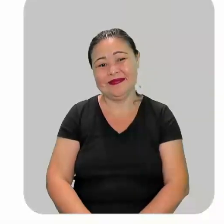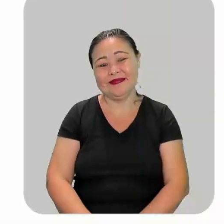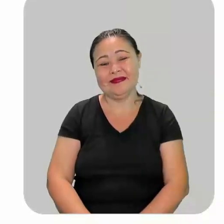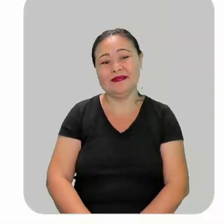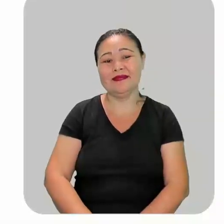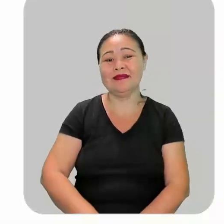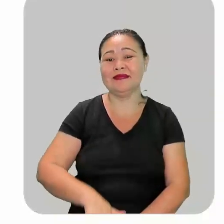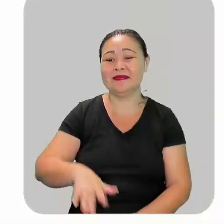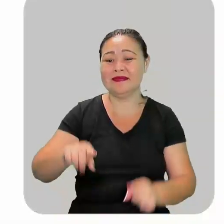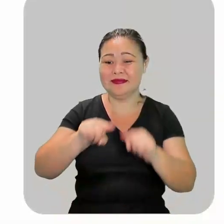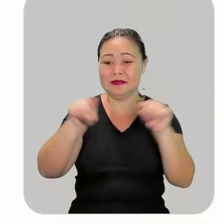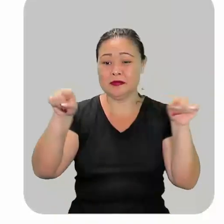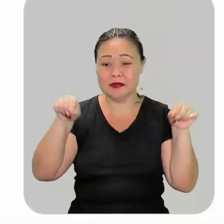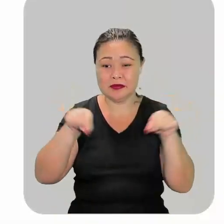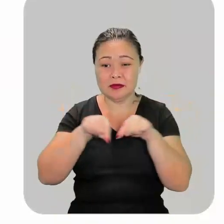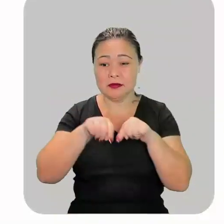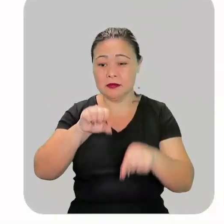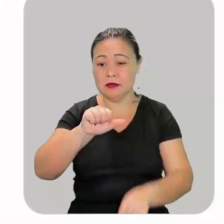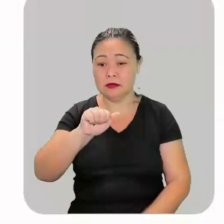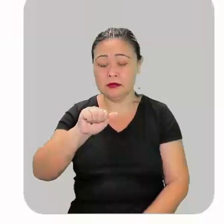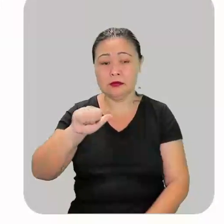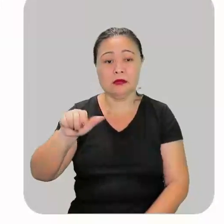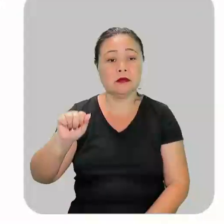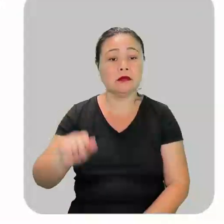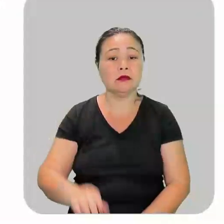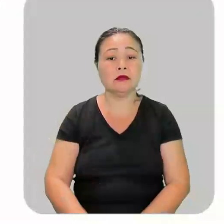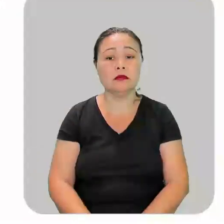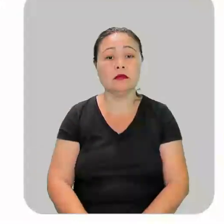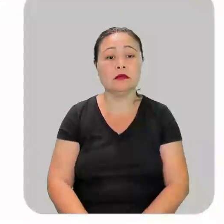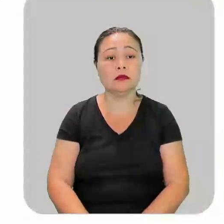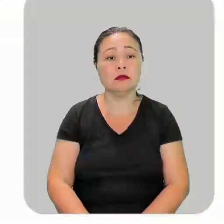Área da sala, vamos de novo aqui, rapidinho.